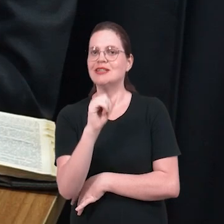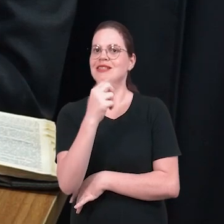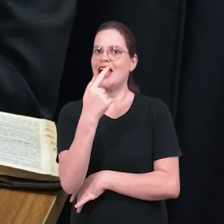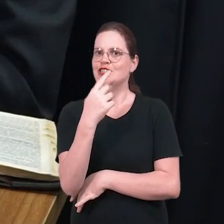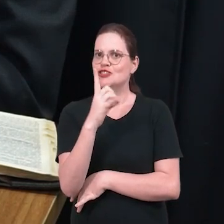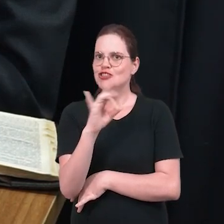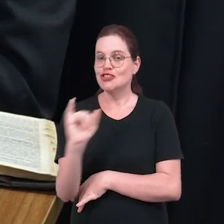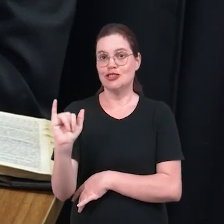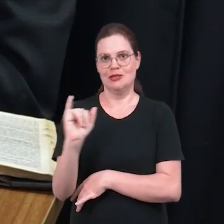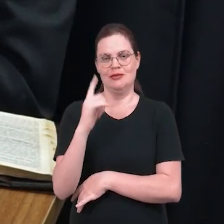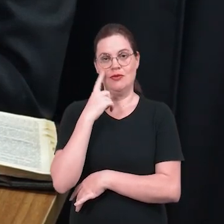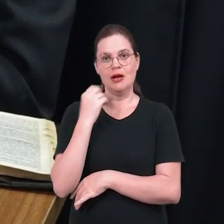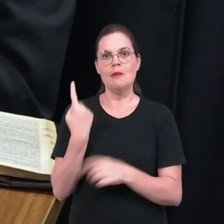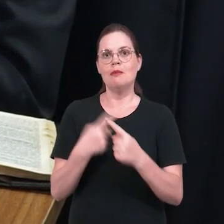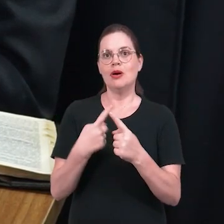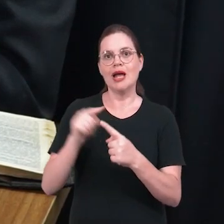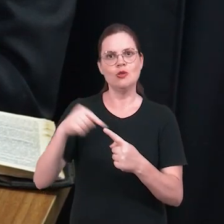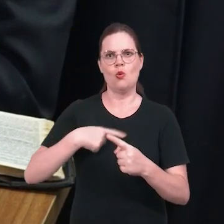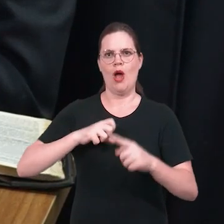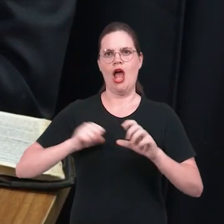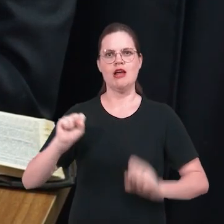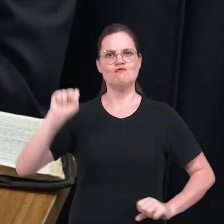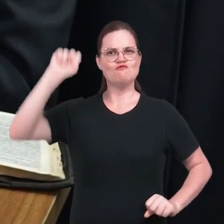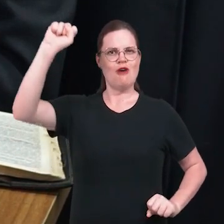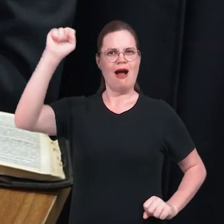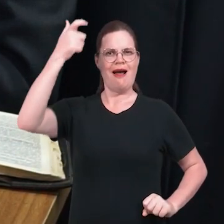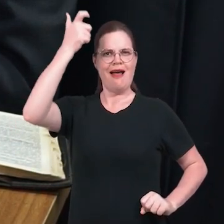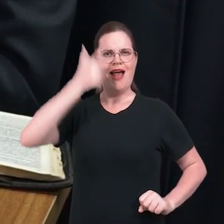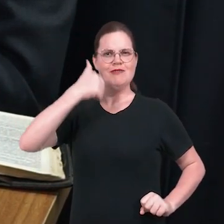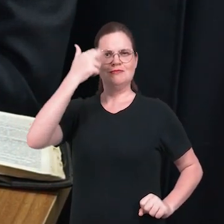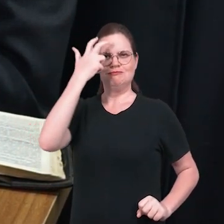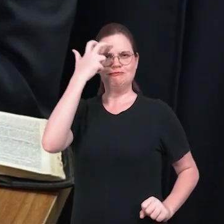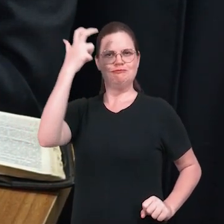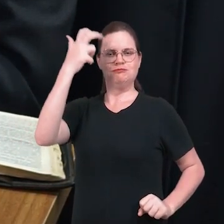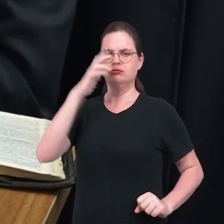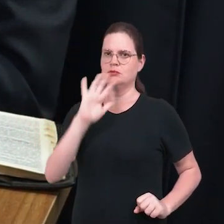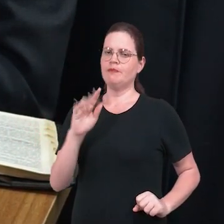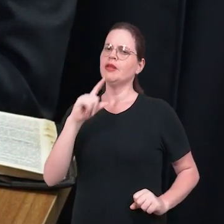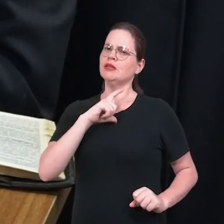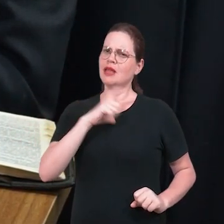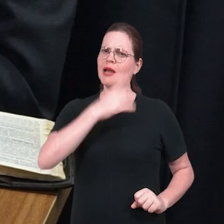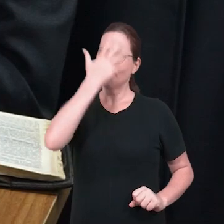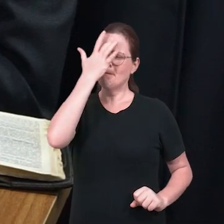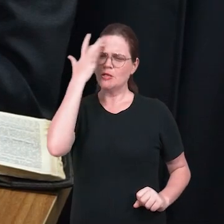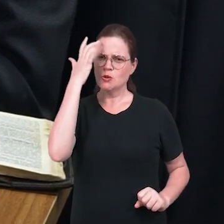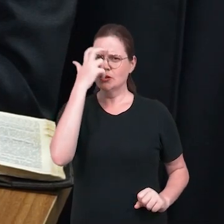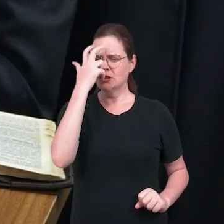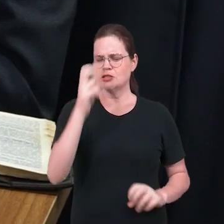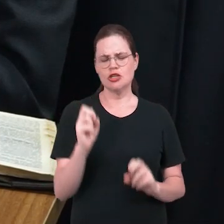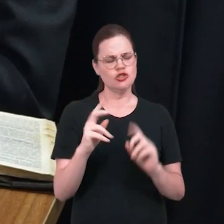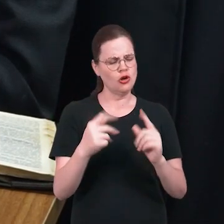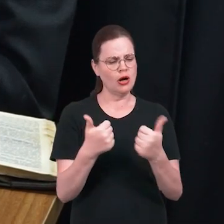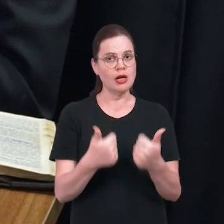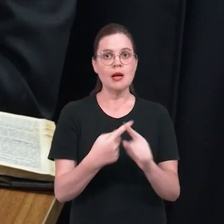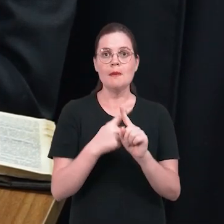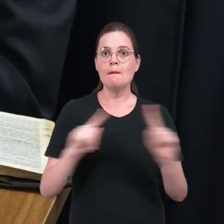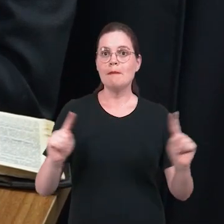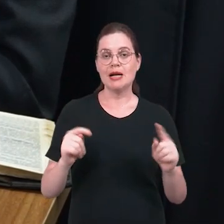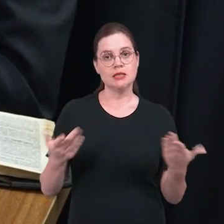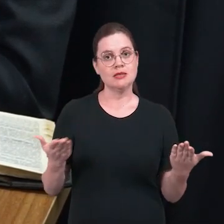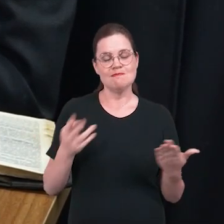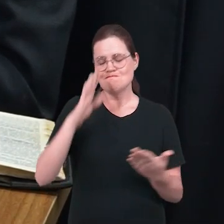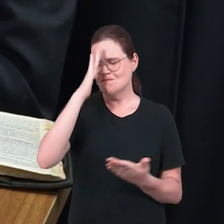um super-homem na obra do Espírito Santo, não tem um homem mais sabido que tudo. Não, tem o Espírito revelando hoje